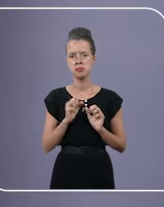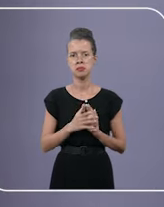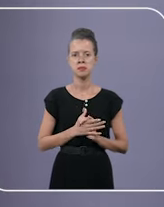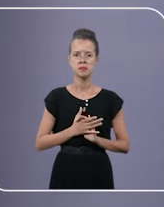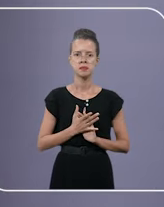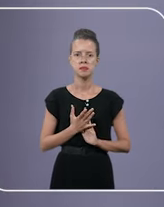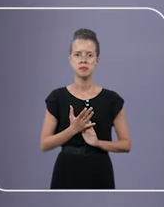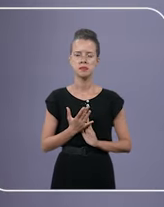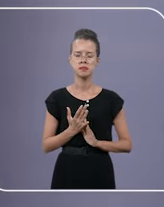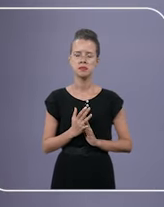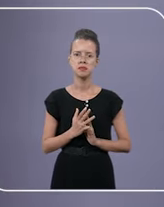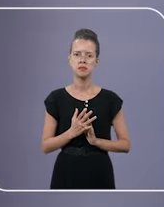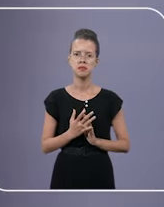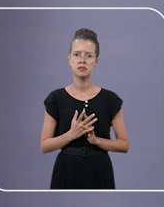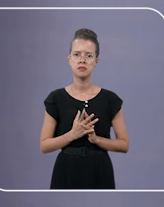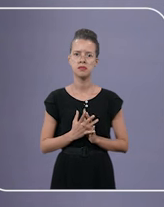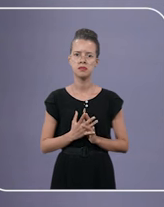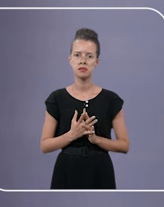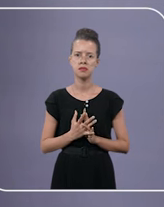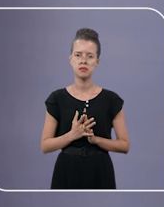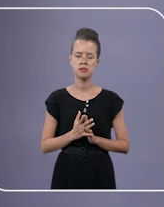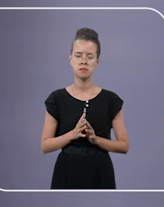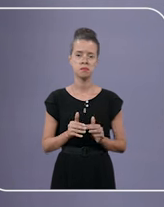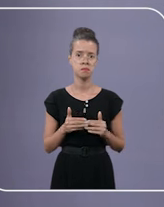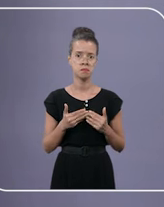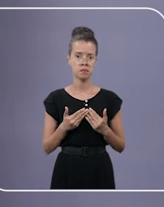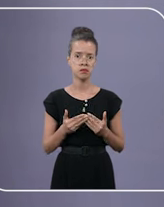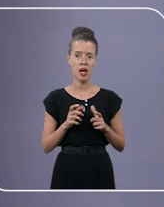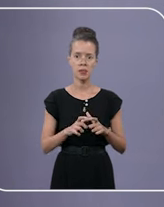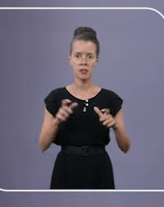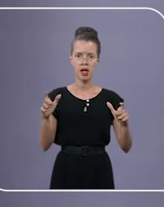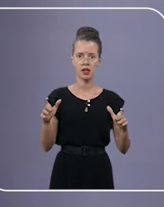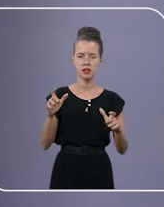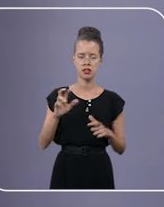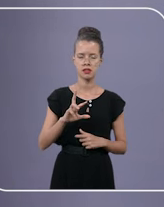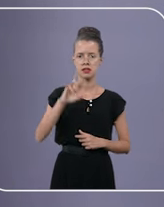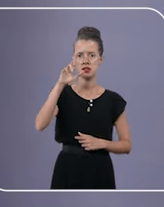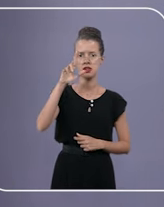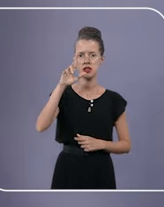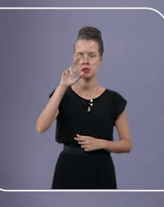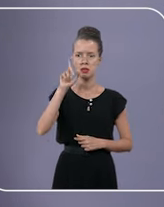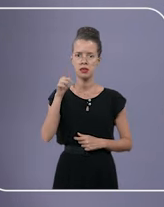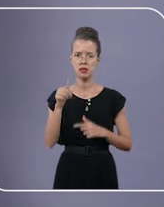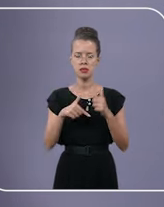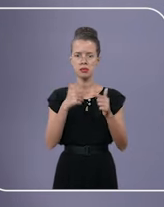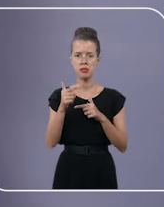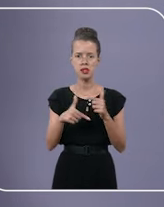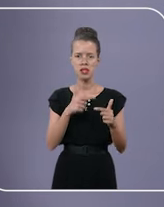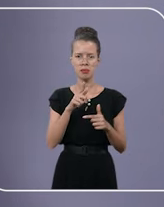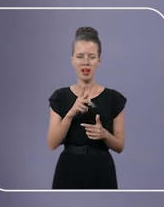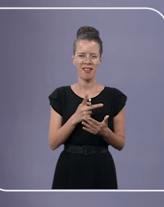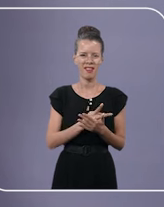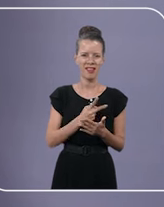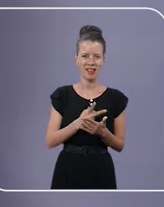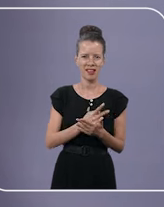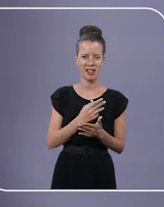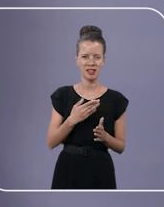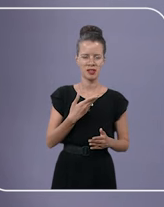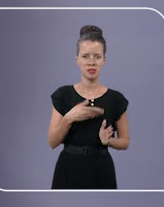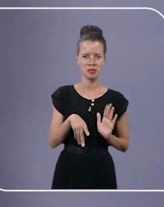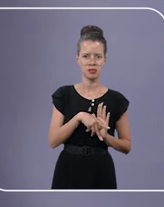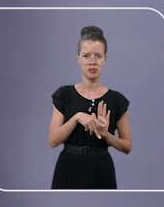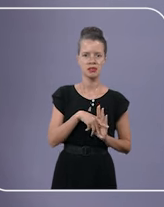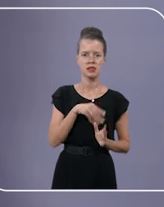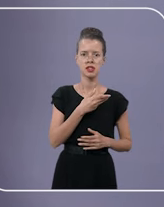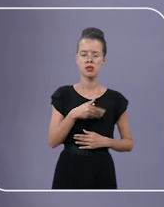Bom, em geral, a responsabilidade, né, por atos praticados do poder público seria do tipo objetivo, é isso, professora